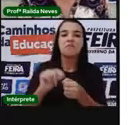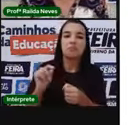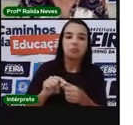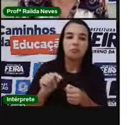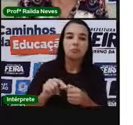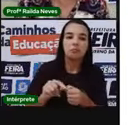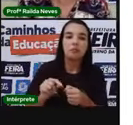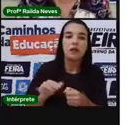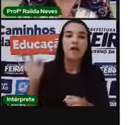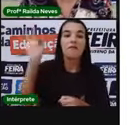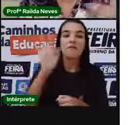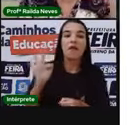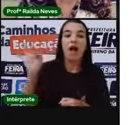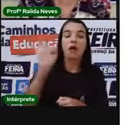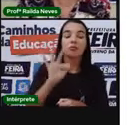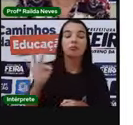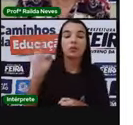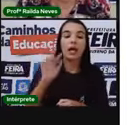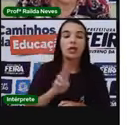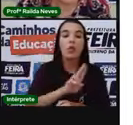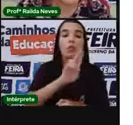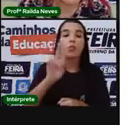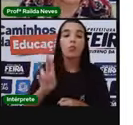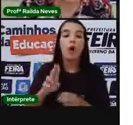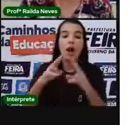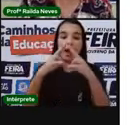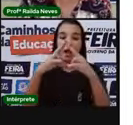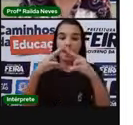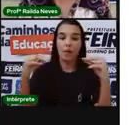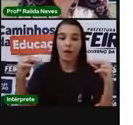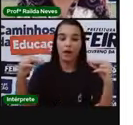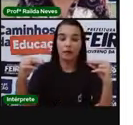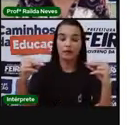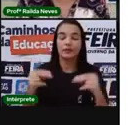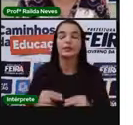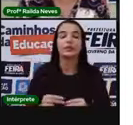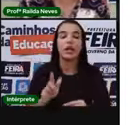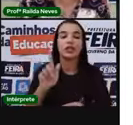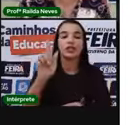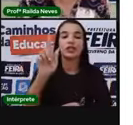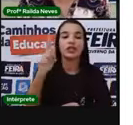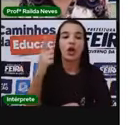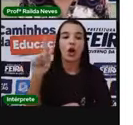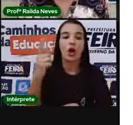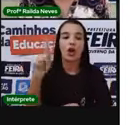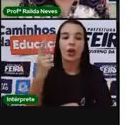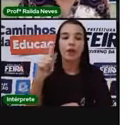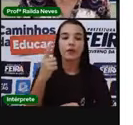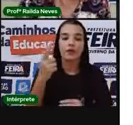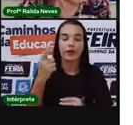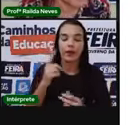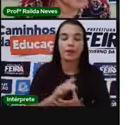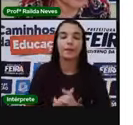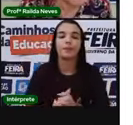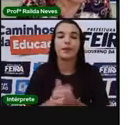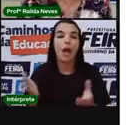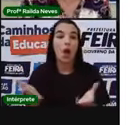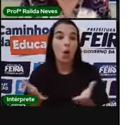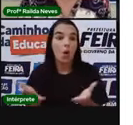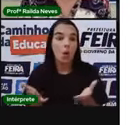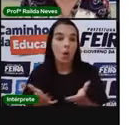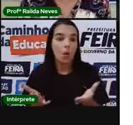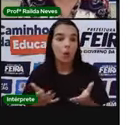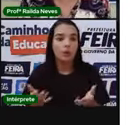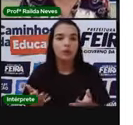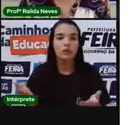de Feira de Santana, depois se tornou mestra em educação, não é? Atualmente é